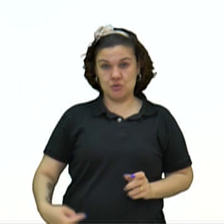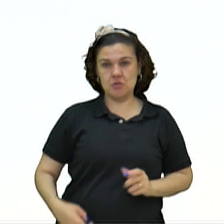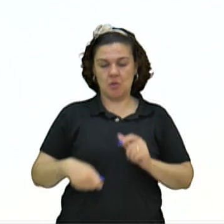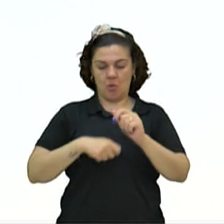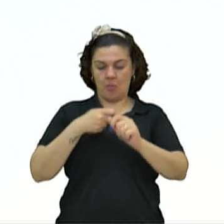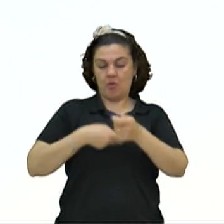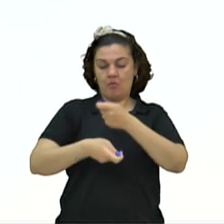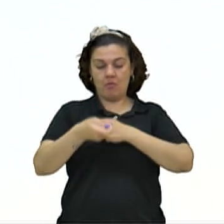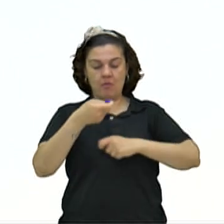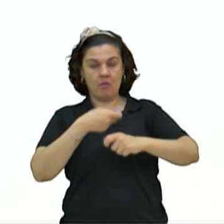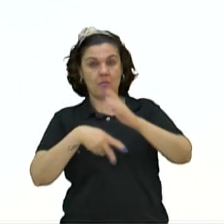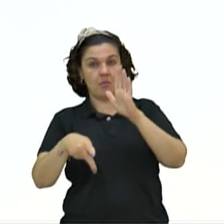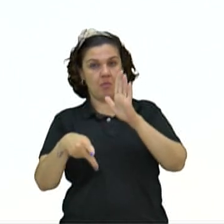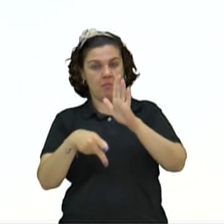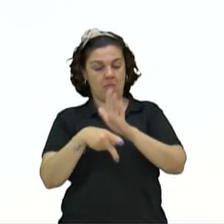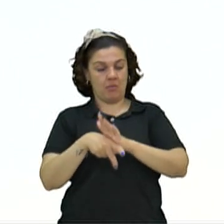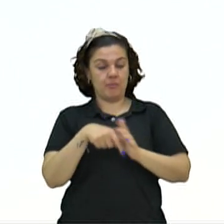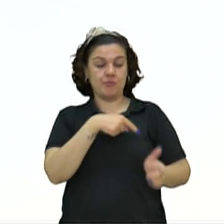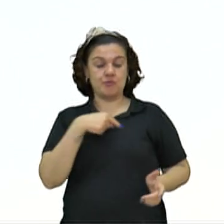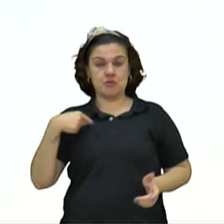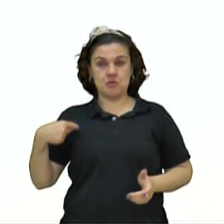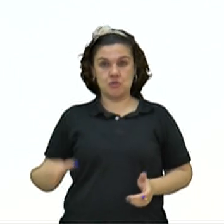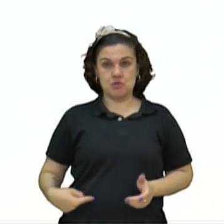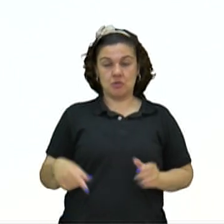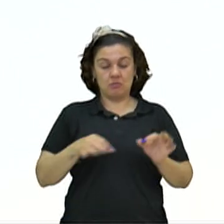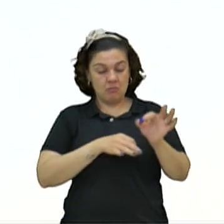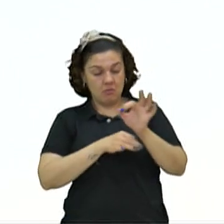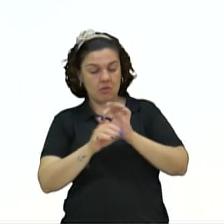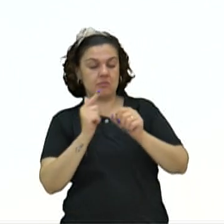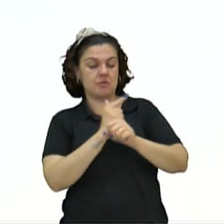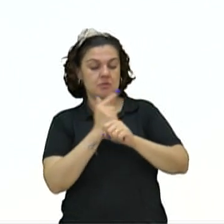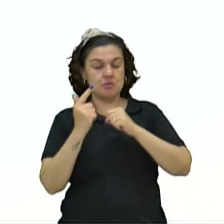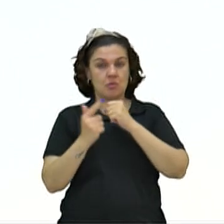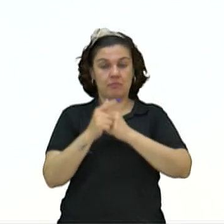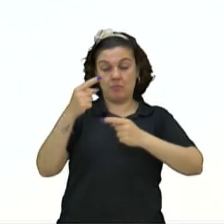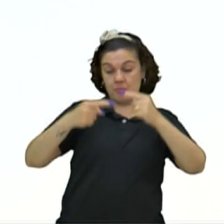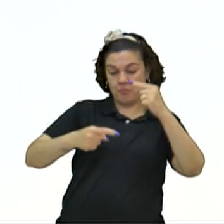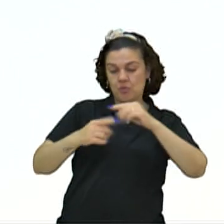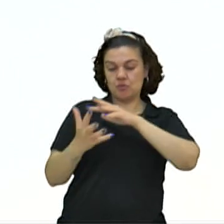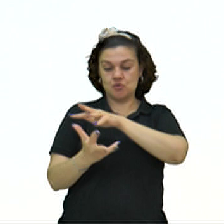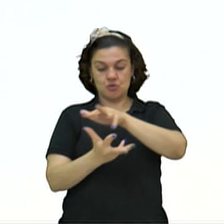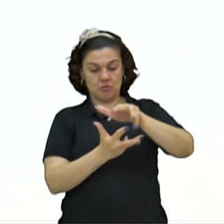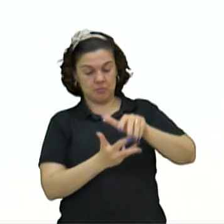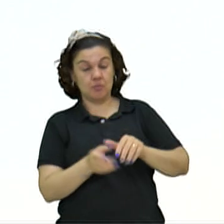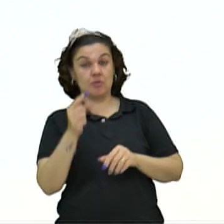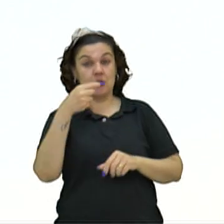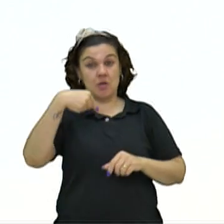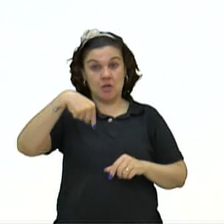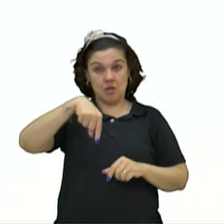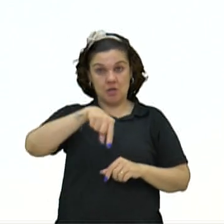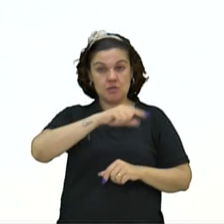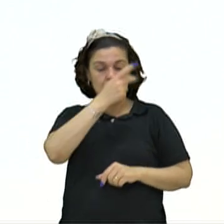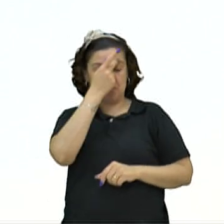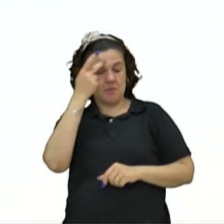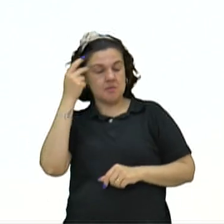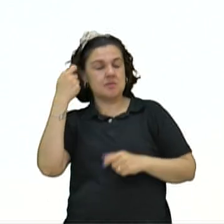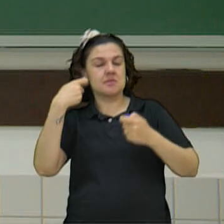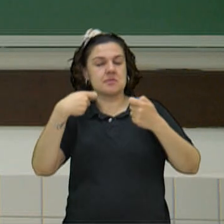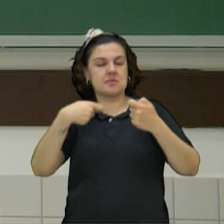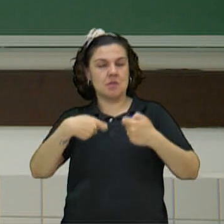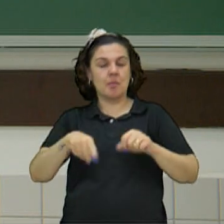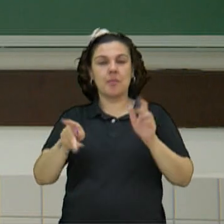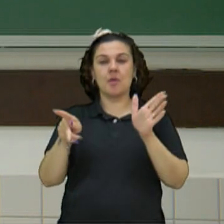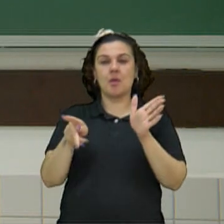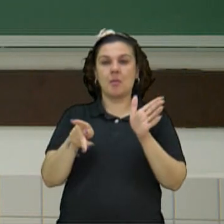chinês e caracterizar o papel da China na geopolítica mundial. Isso é importante. A China, reforço, é